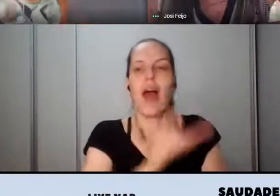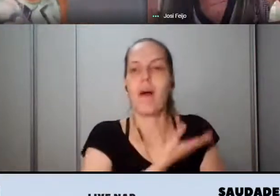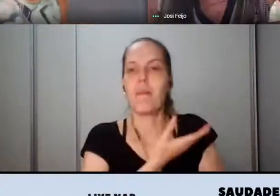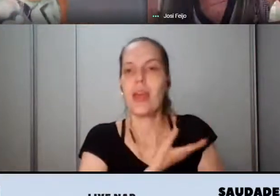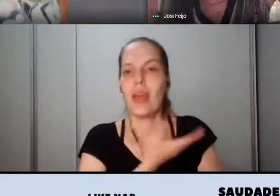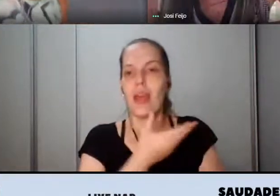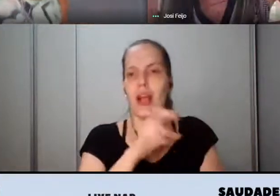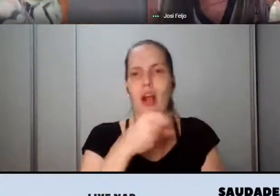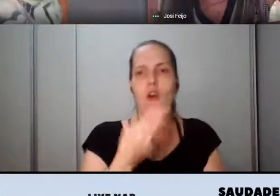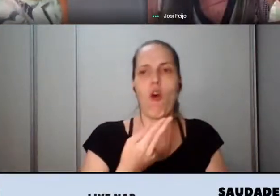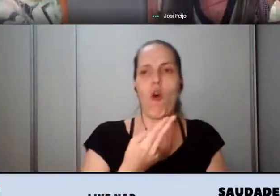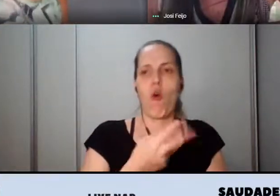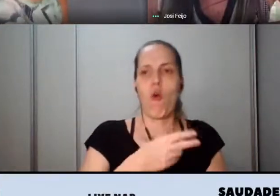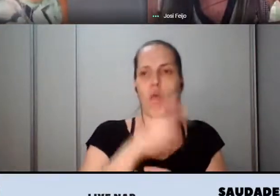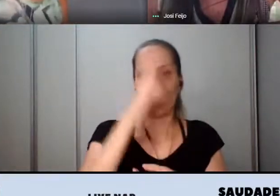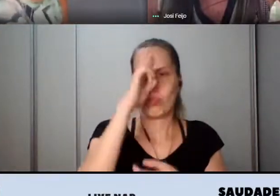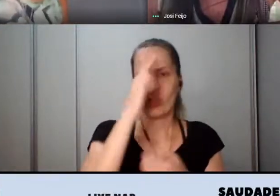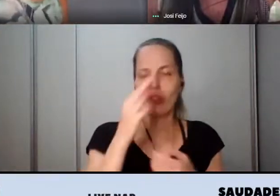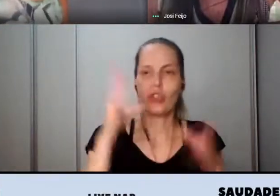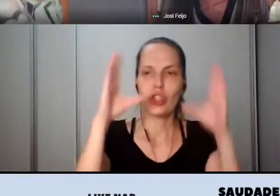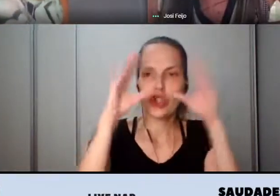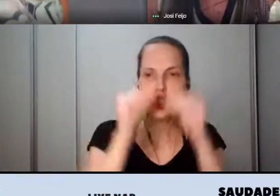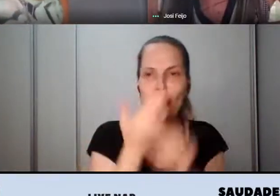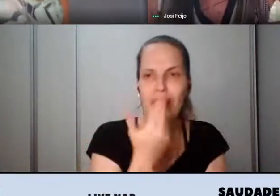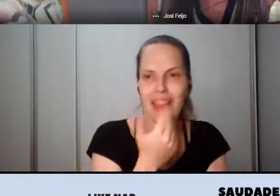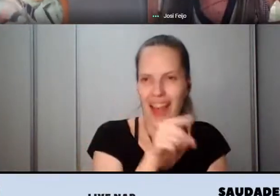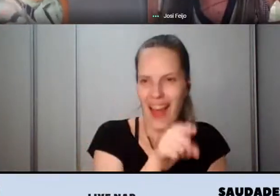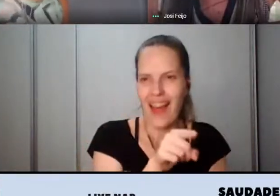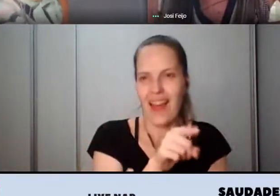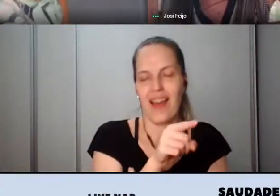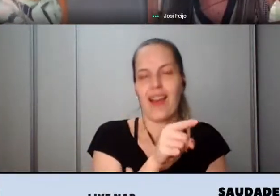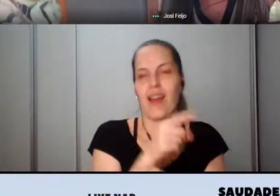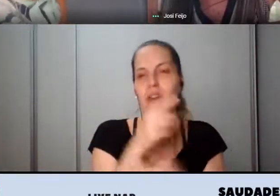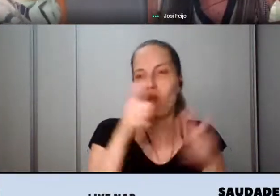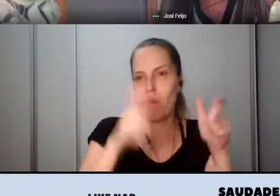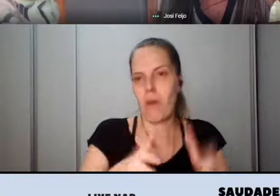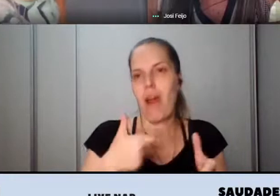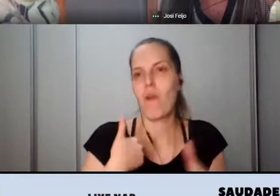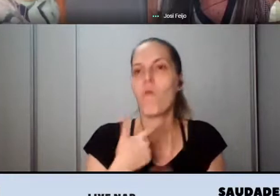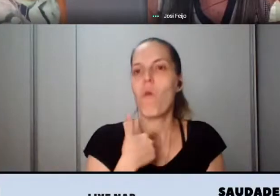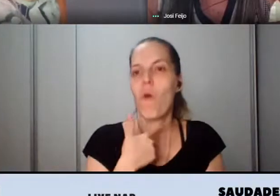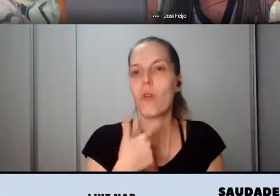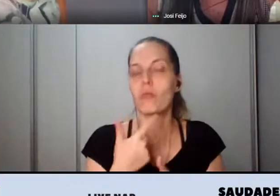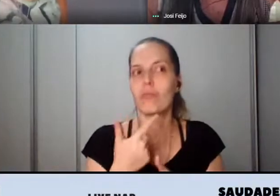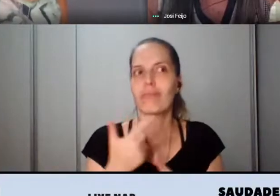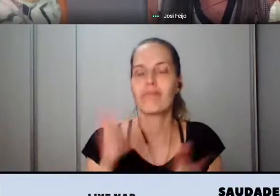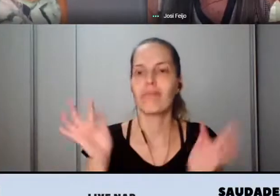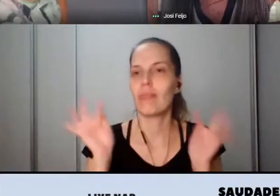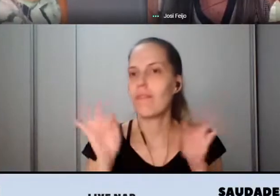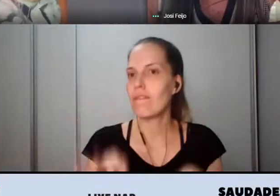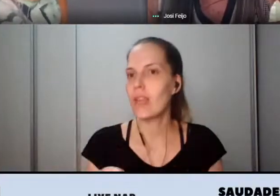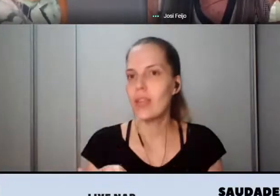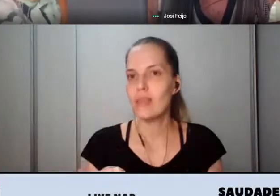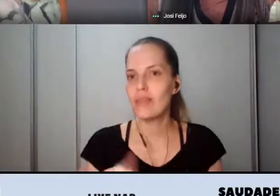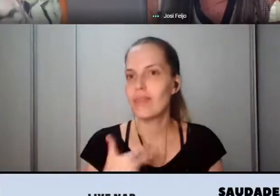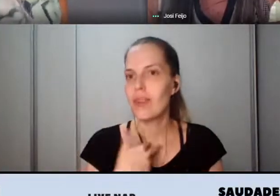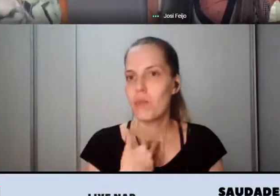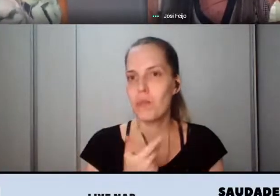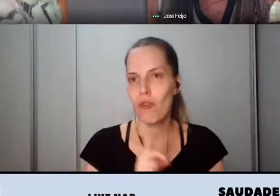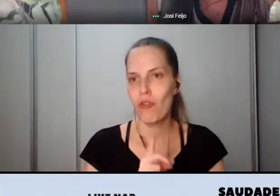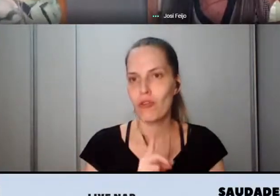lugar que eu gosto. Não tem mais. Então, essas válvulas de escape, a gente fala sobre isso, assim,